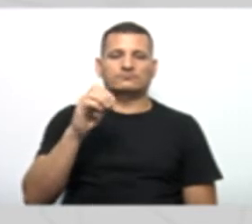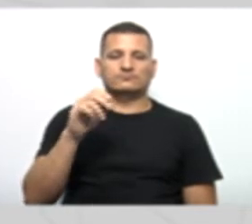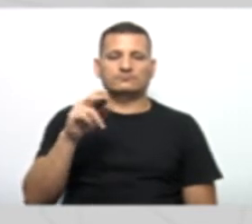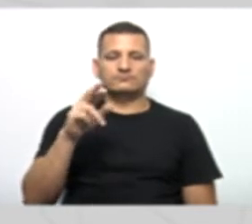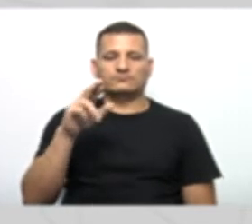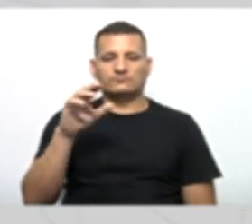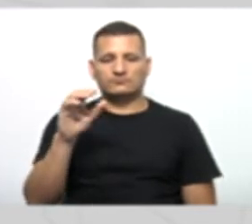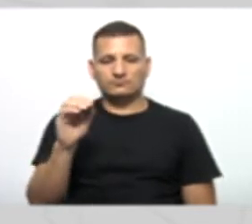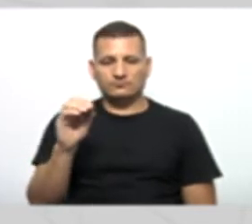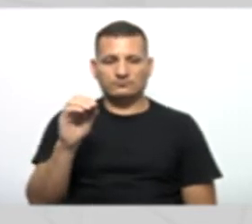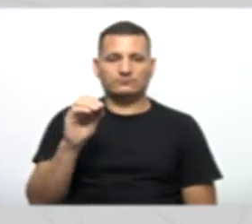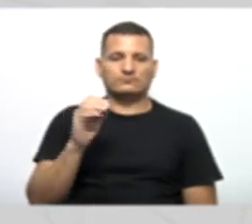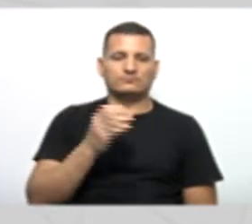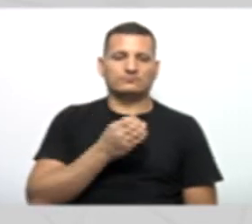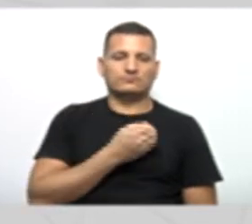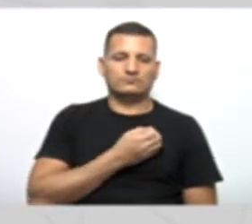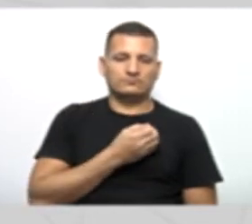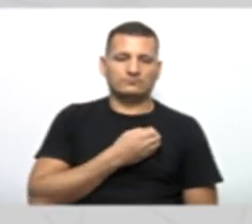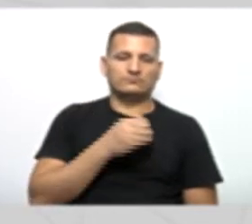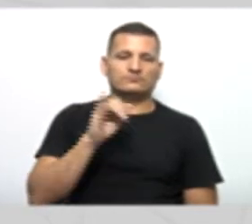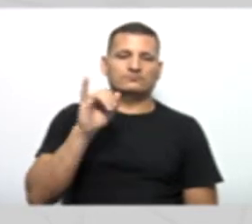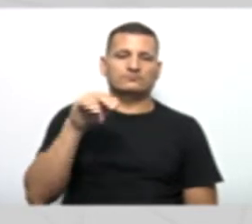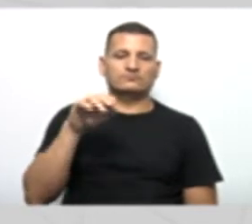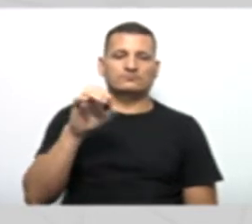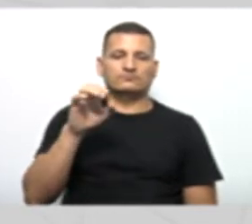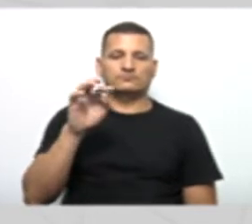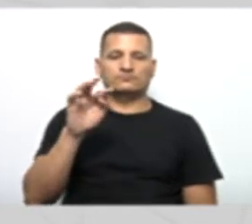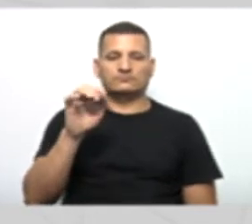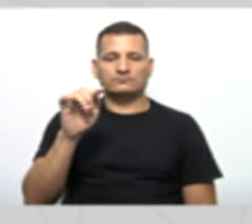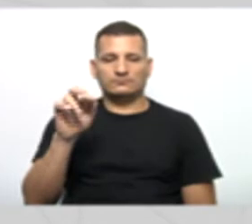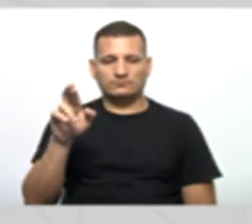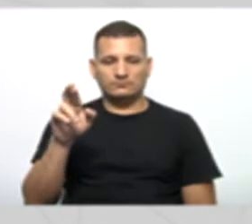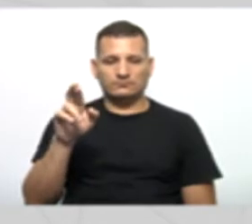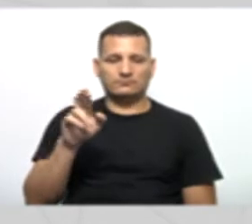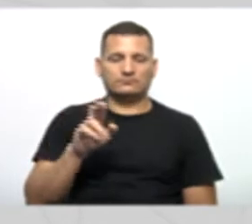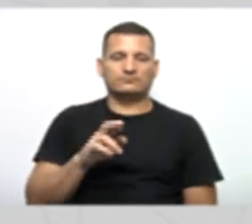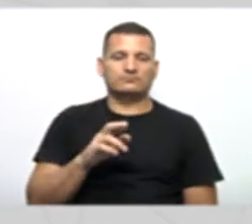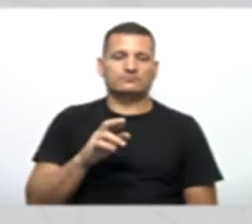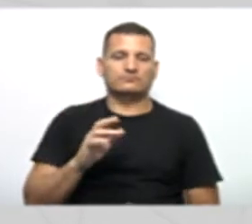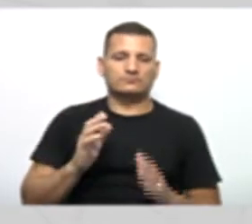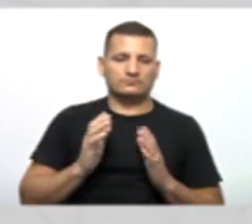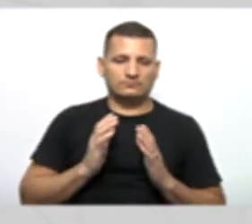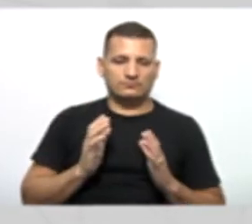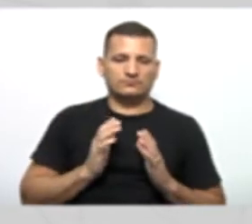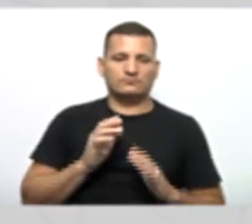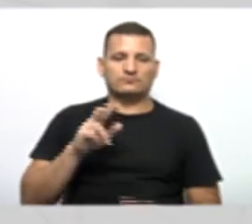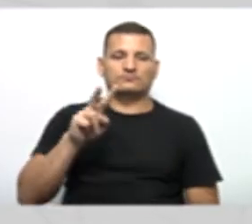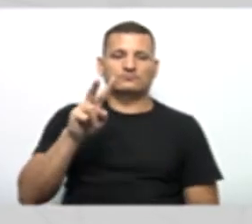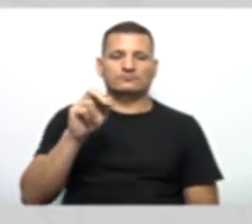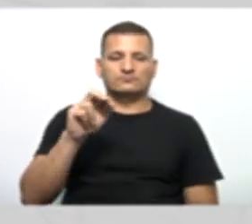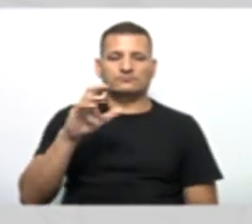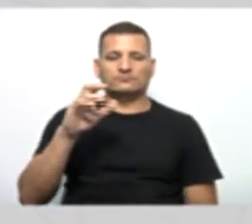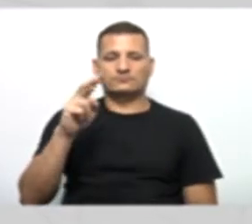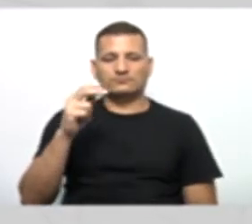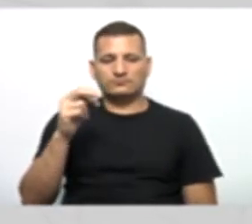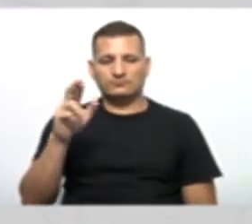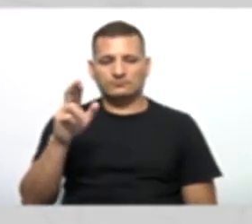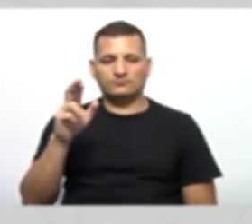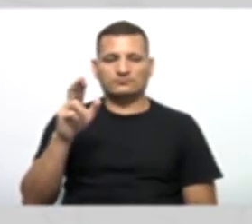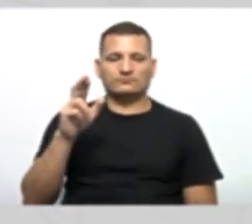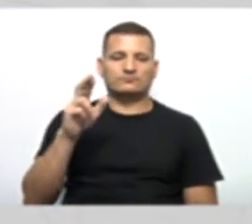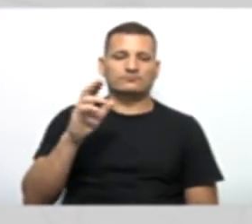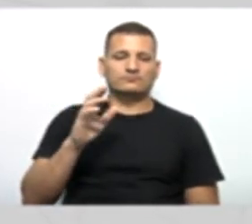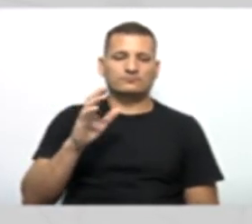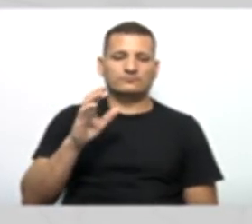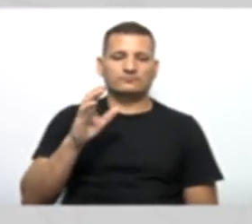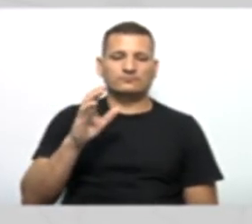O número vai ser integer. O bairro varchar com 30 posições. Cidade varchar também not null. E o F char not